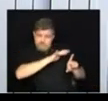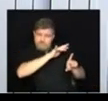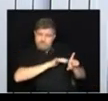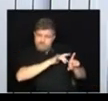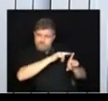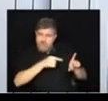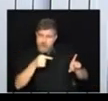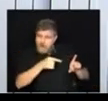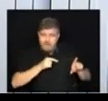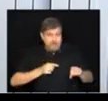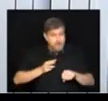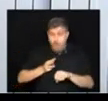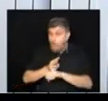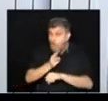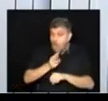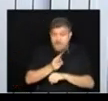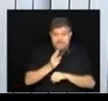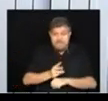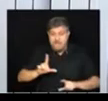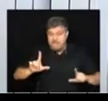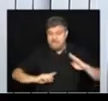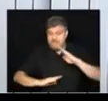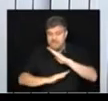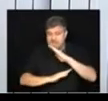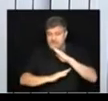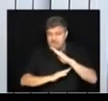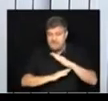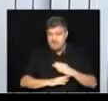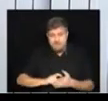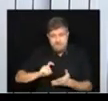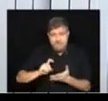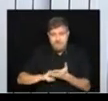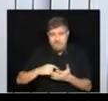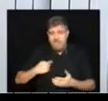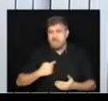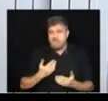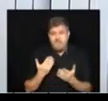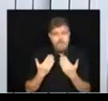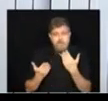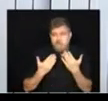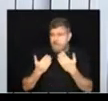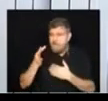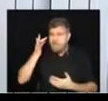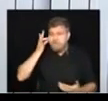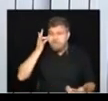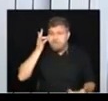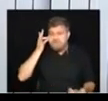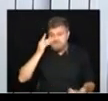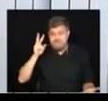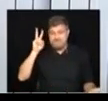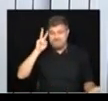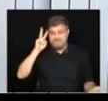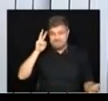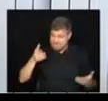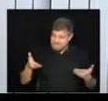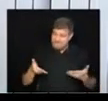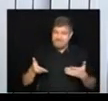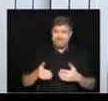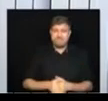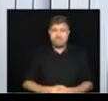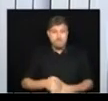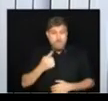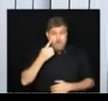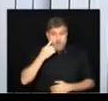aparecer lá. O WhatsApp da TV Câmara Campinas, você aperta e a gente conversa ao vivo nesta segunda-feira. E olha